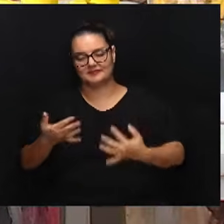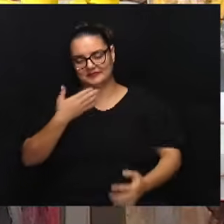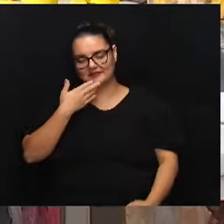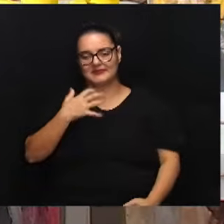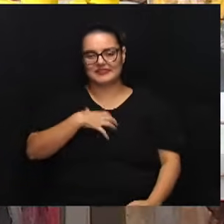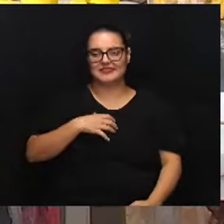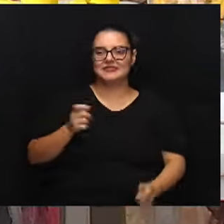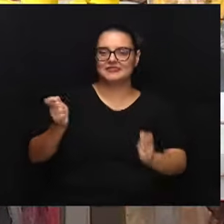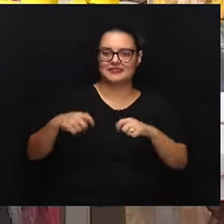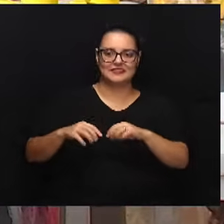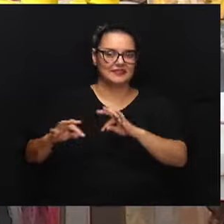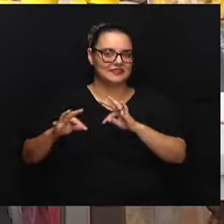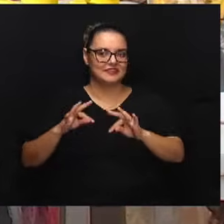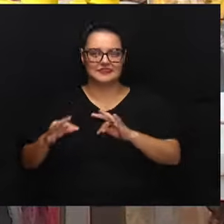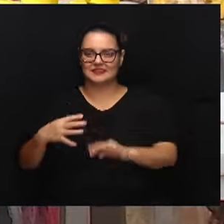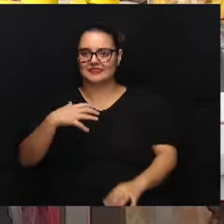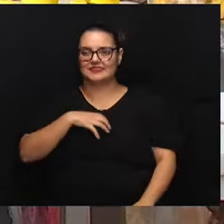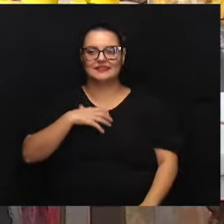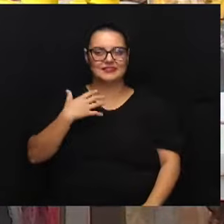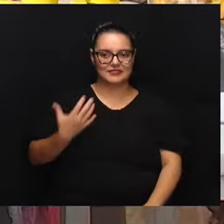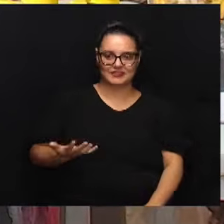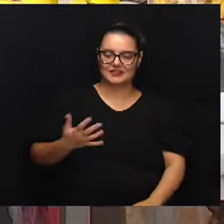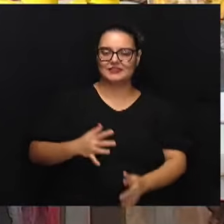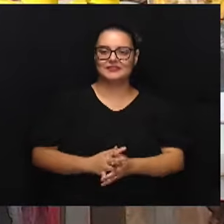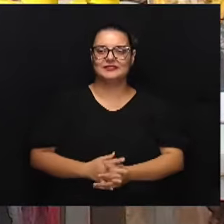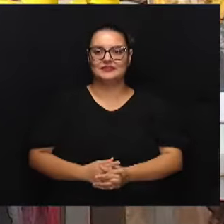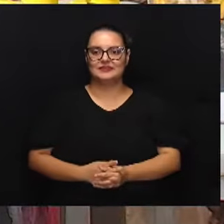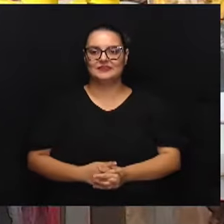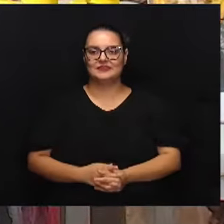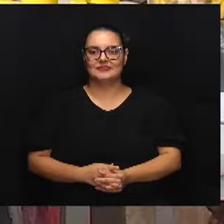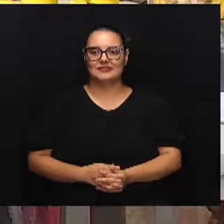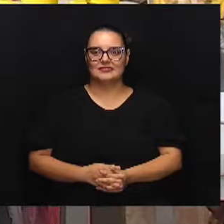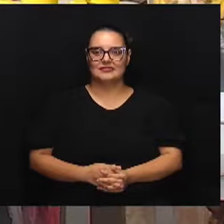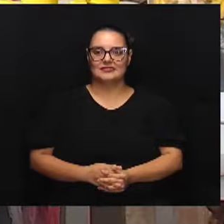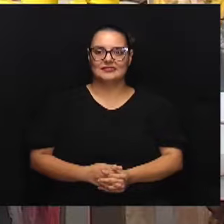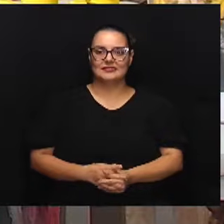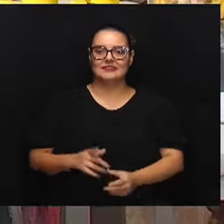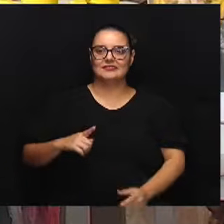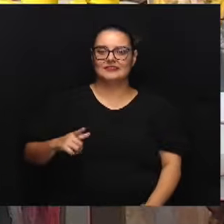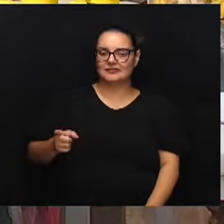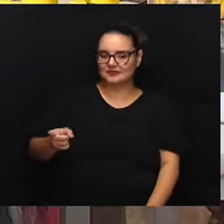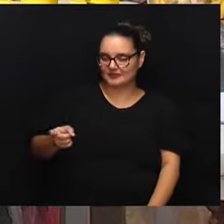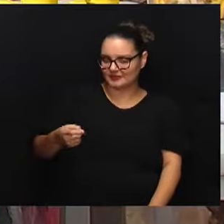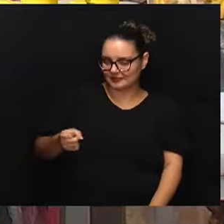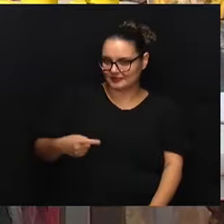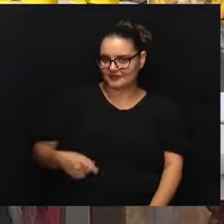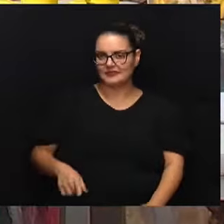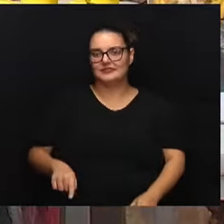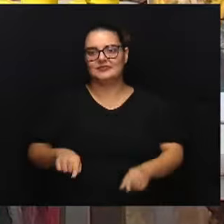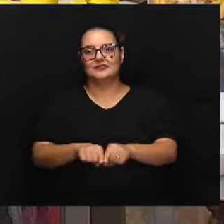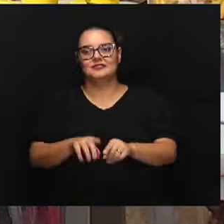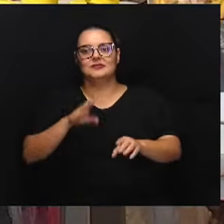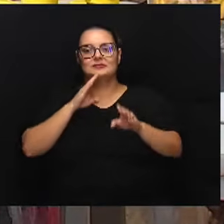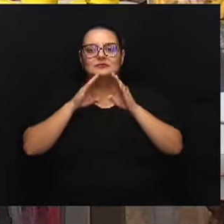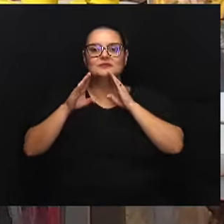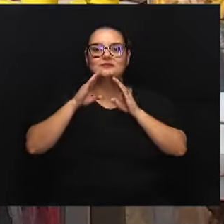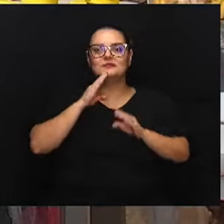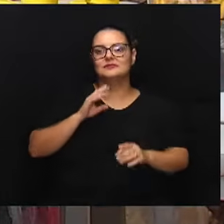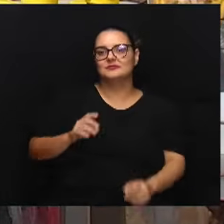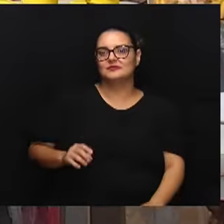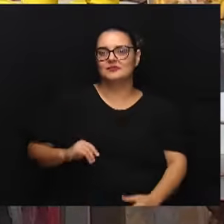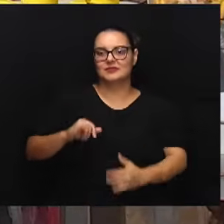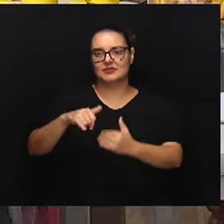possível técnicas, formas. Também tem o TikTok, também tem Facebook,